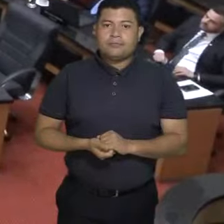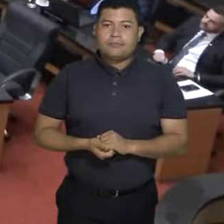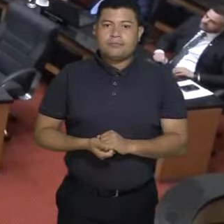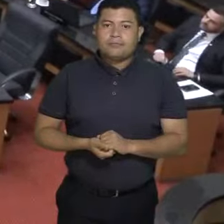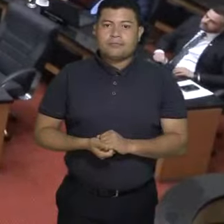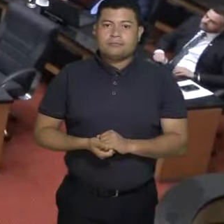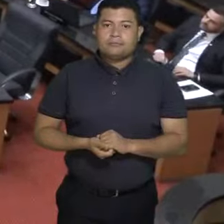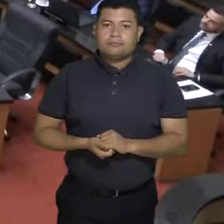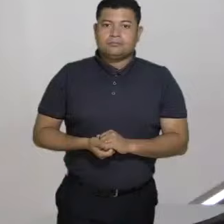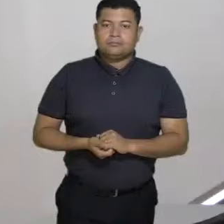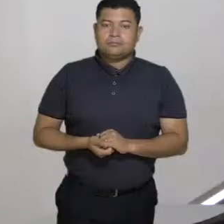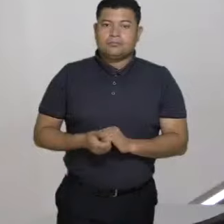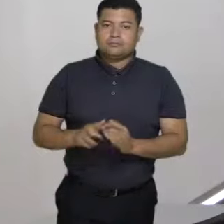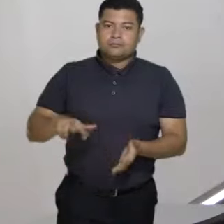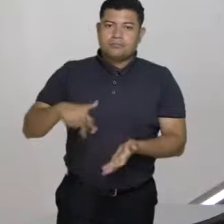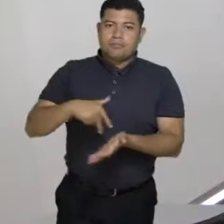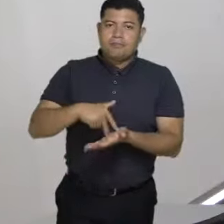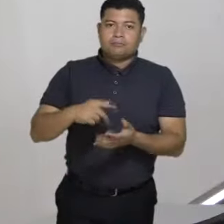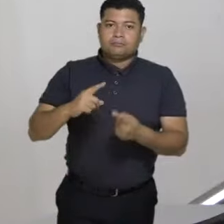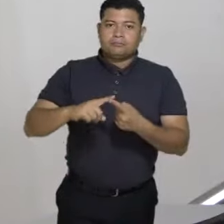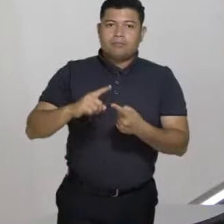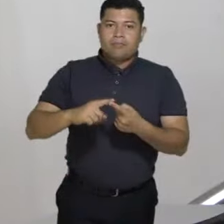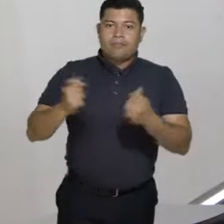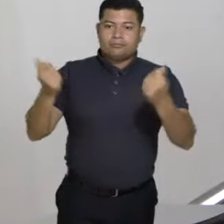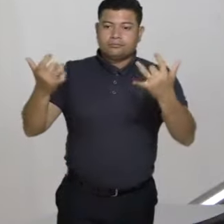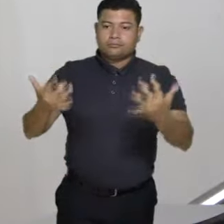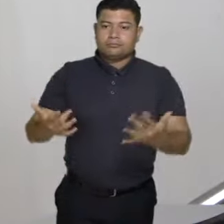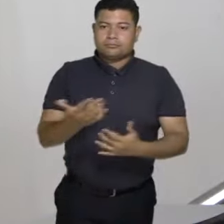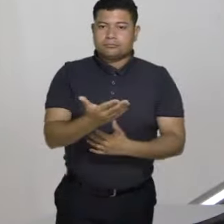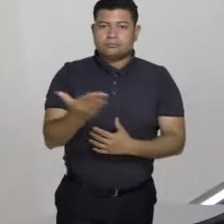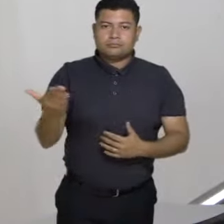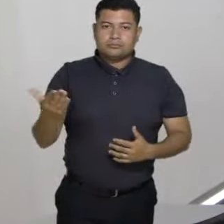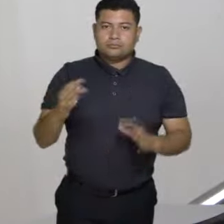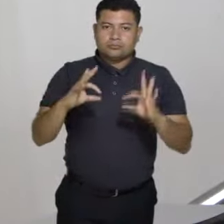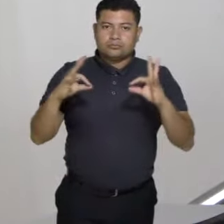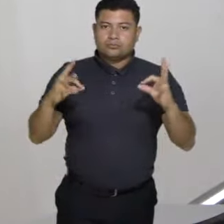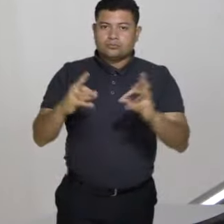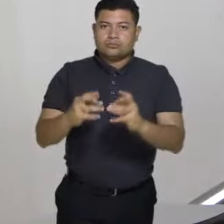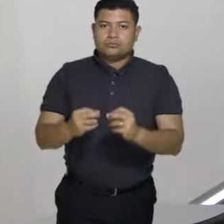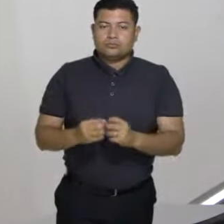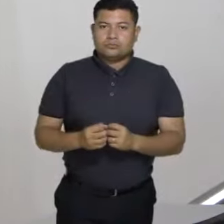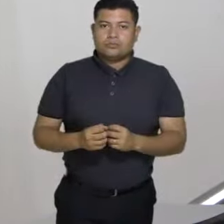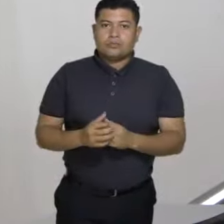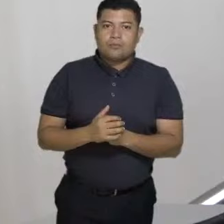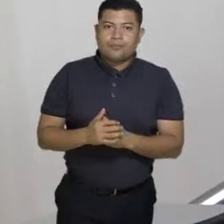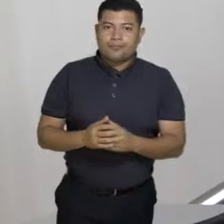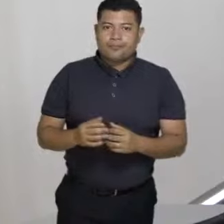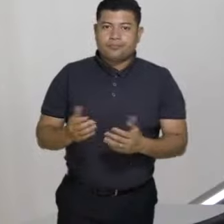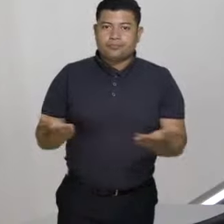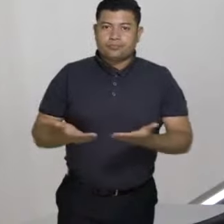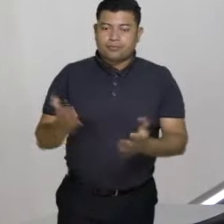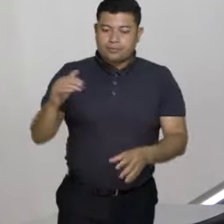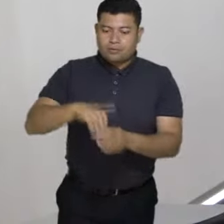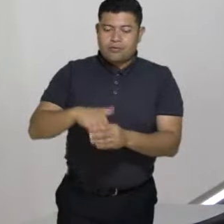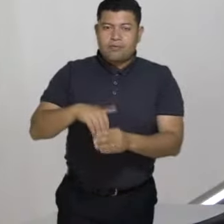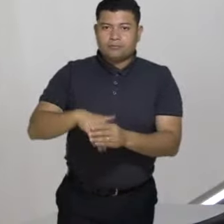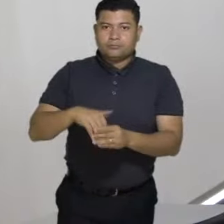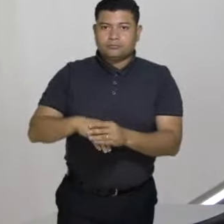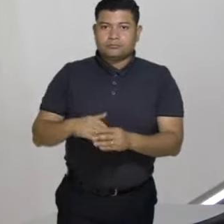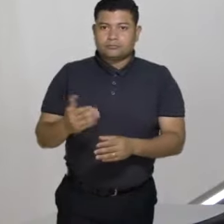Eu quero, em primeiro lugar, explicar a todas as pessoas qual é o momento da votação agora, para que